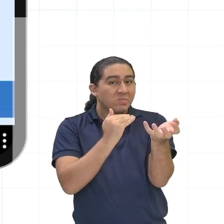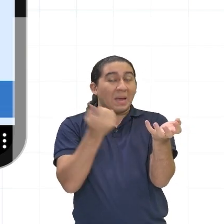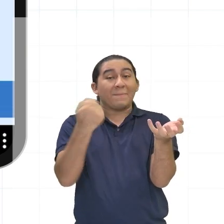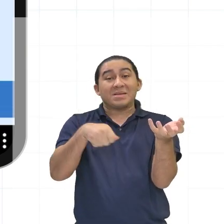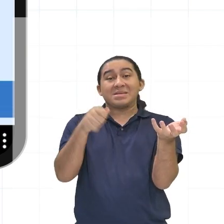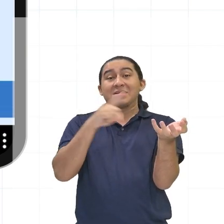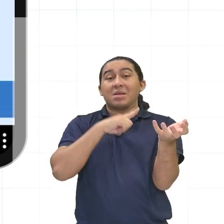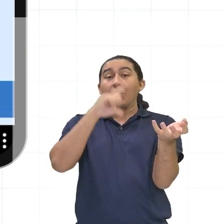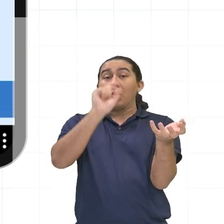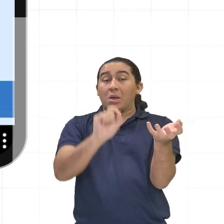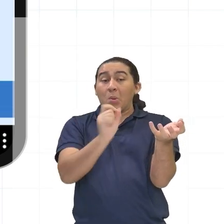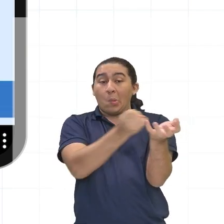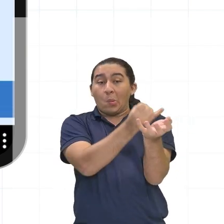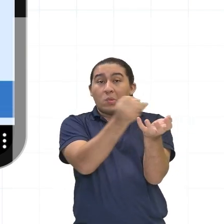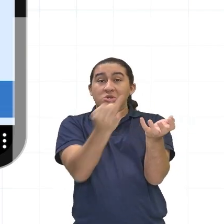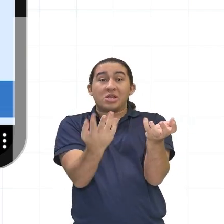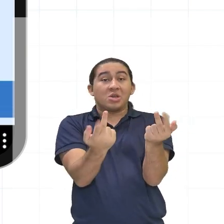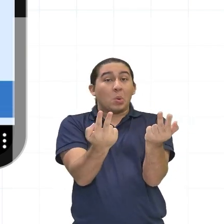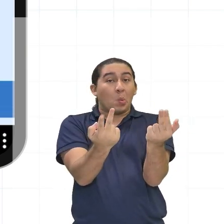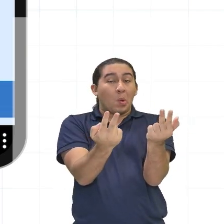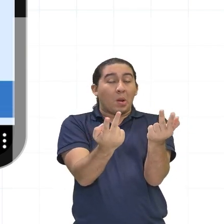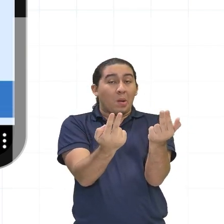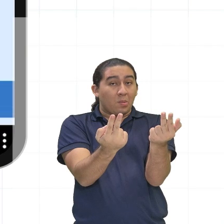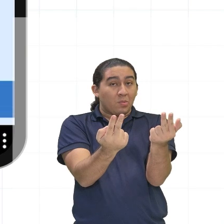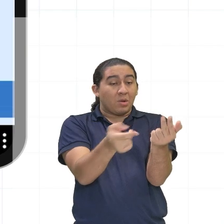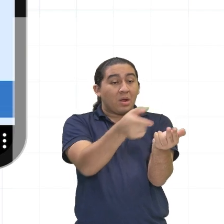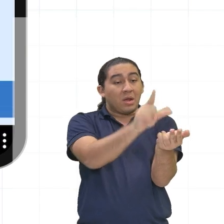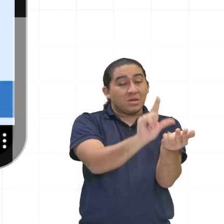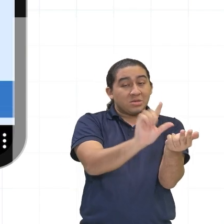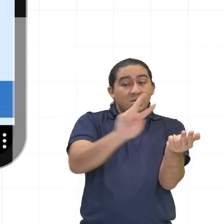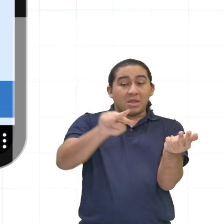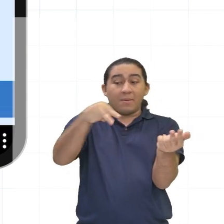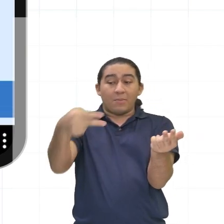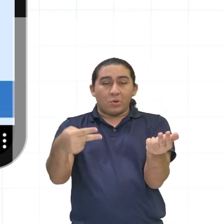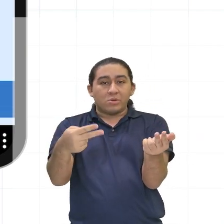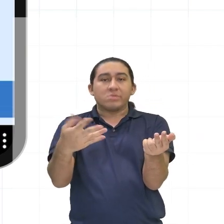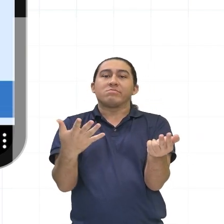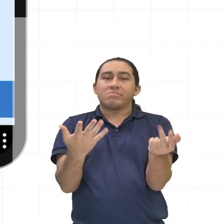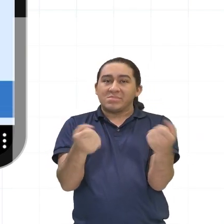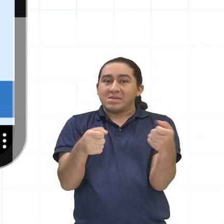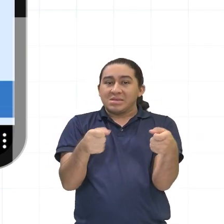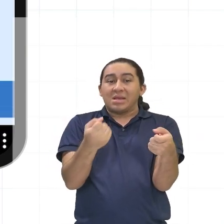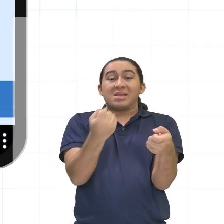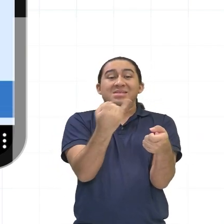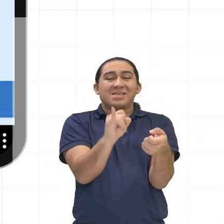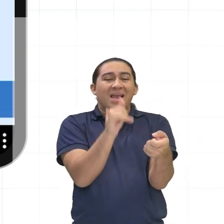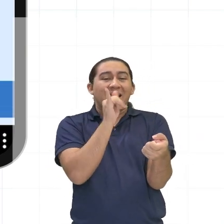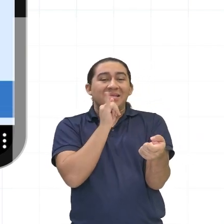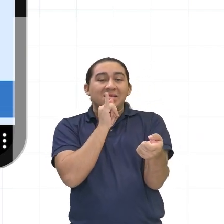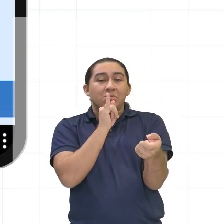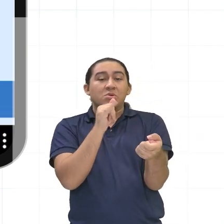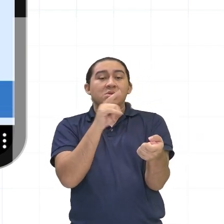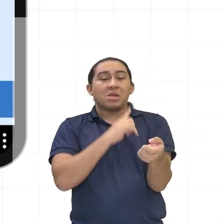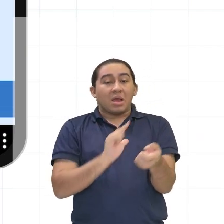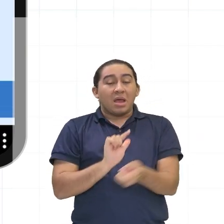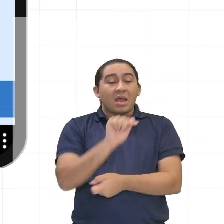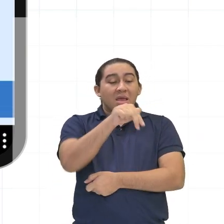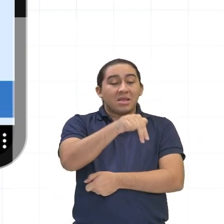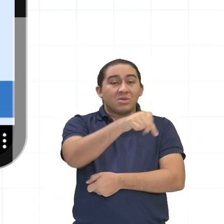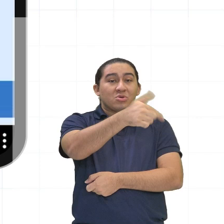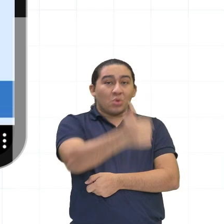ter a mesma quantidade antes e depois. Então, nesse caso, se eu aumentar aqui, ele aumenta 4